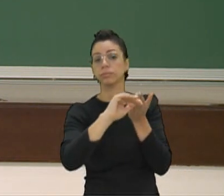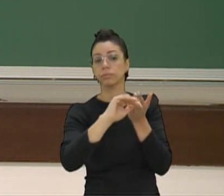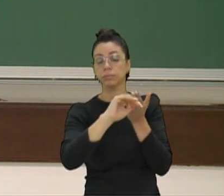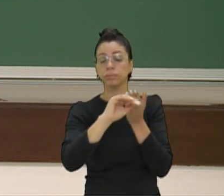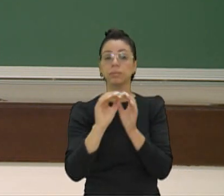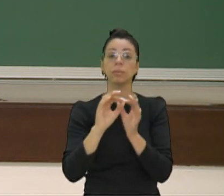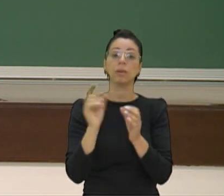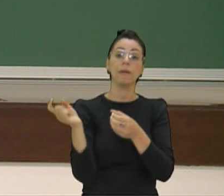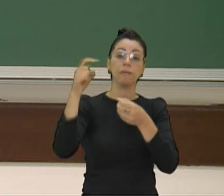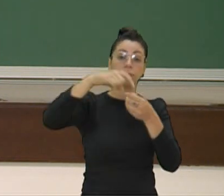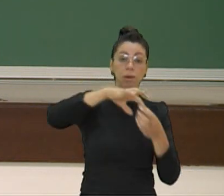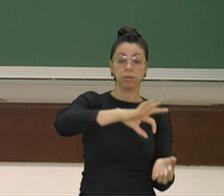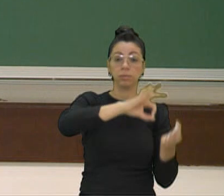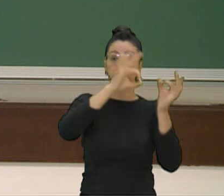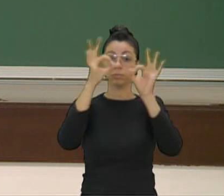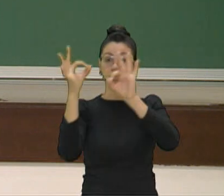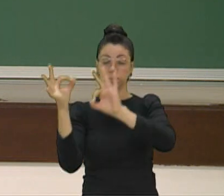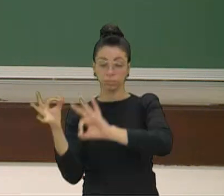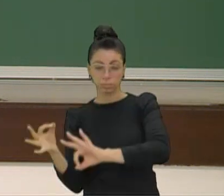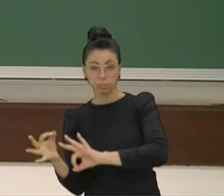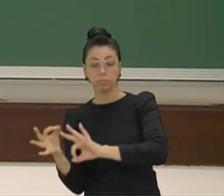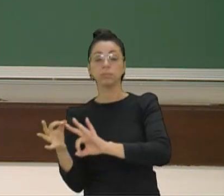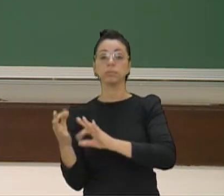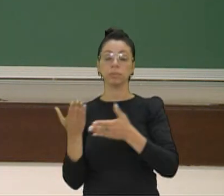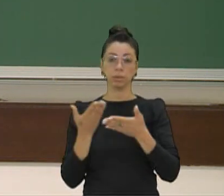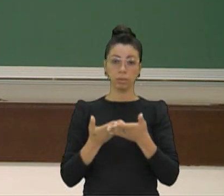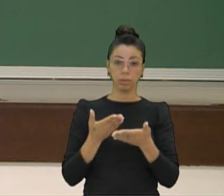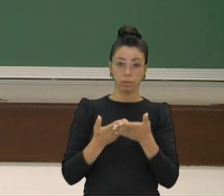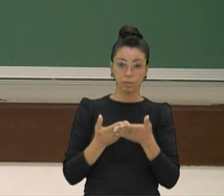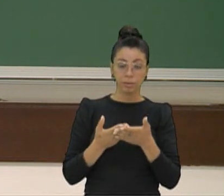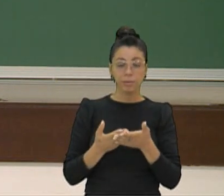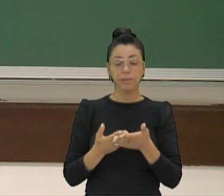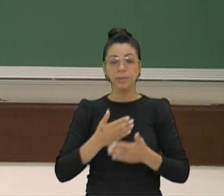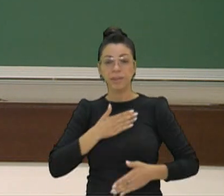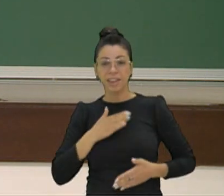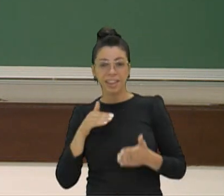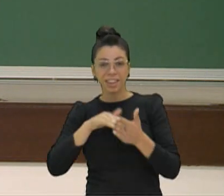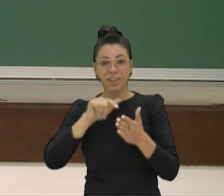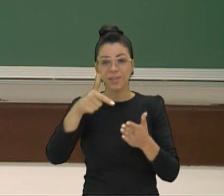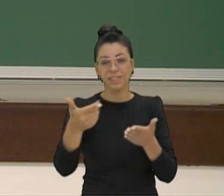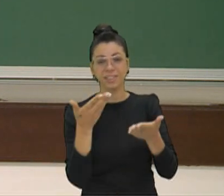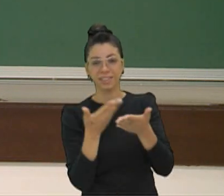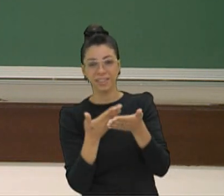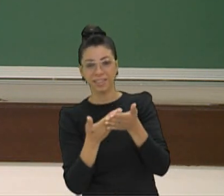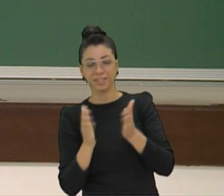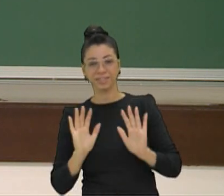Releia, reveja, reassista essa aula. Fiquem bem e até a próxima.